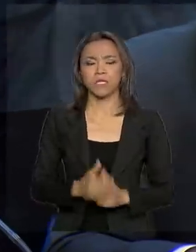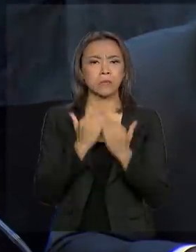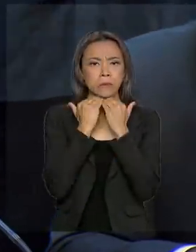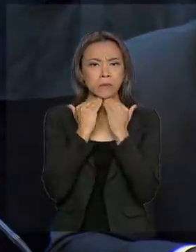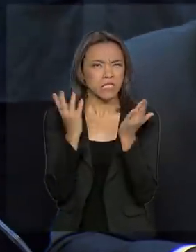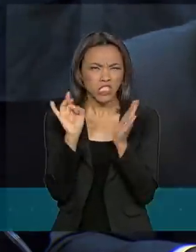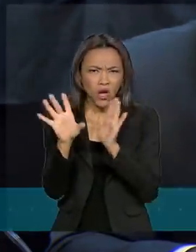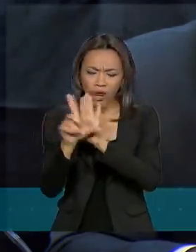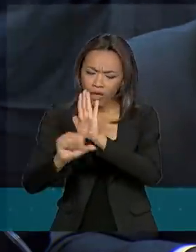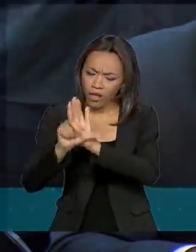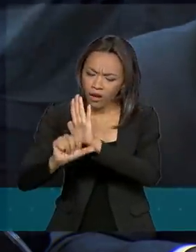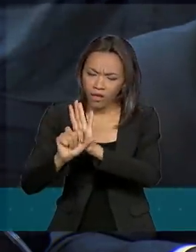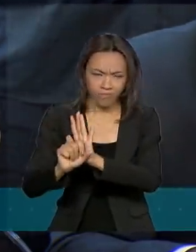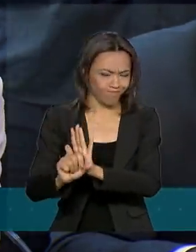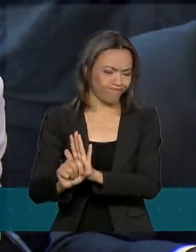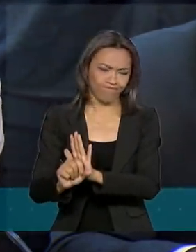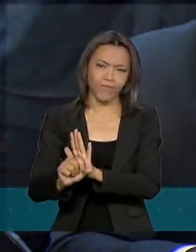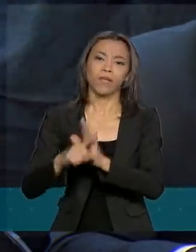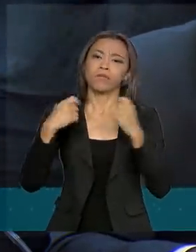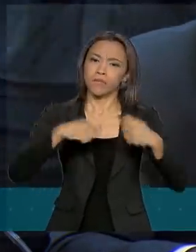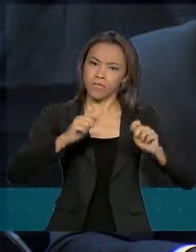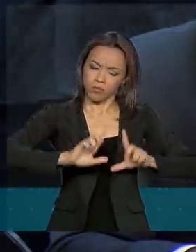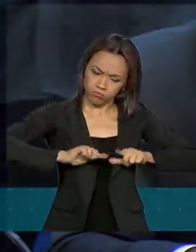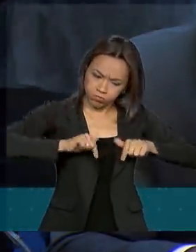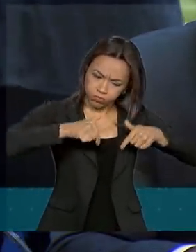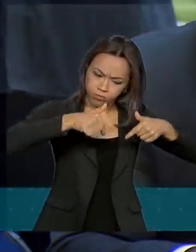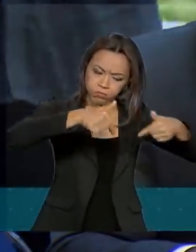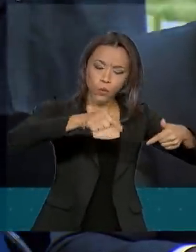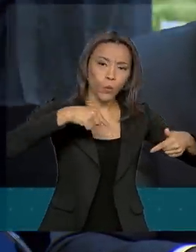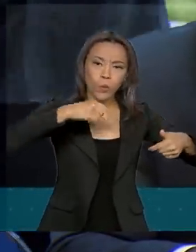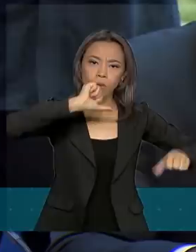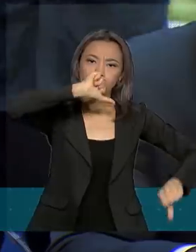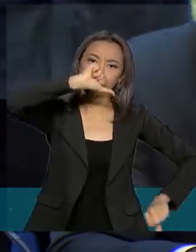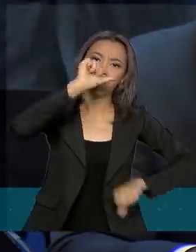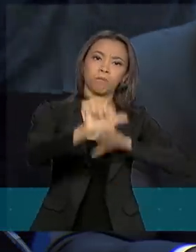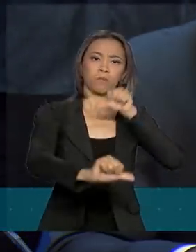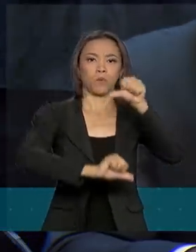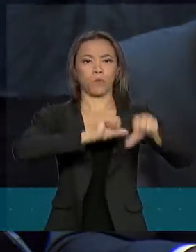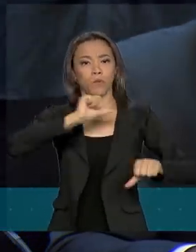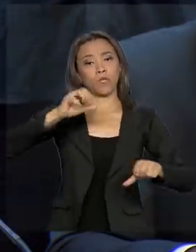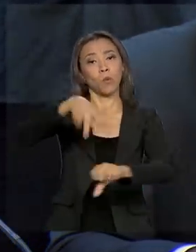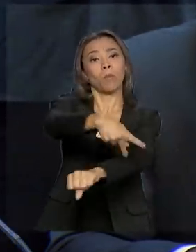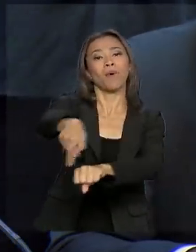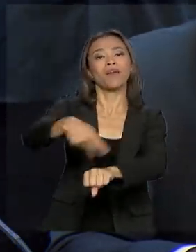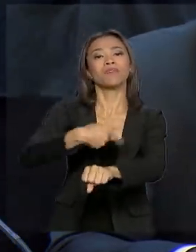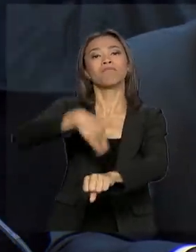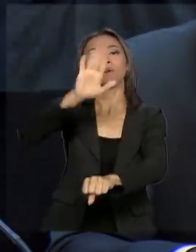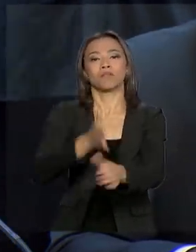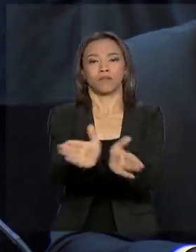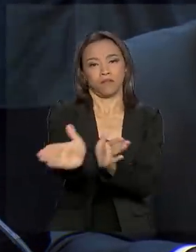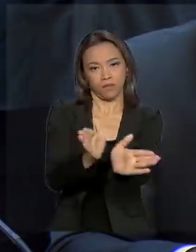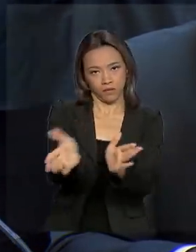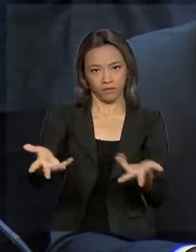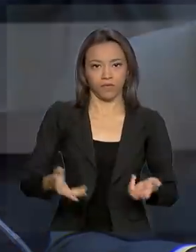bastam. Precisamos de ações verdadeiramente transformadoras para tornar o nosso país mais acessível.